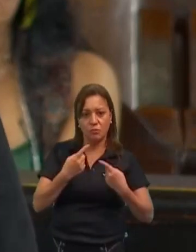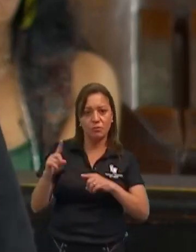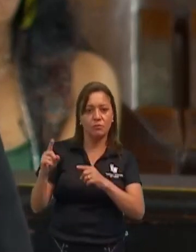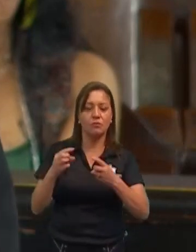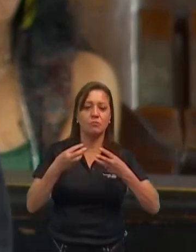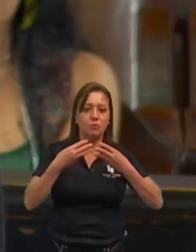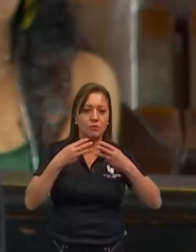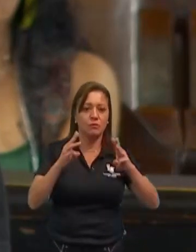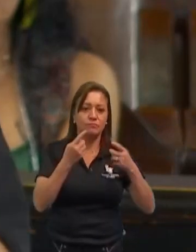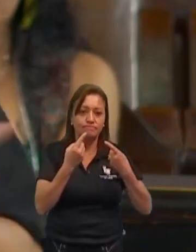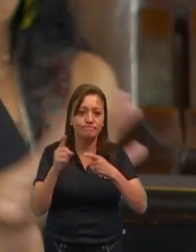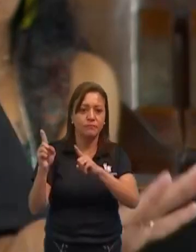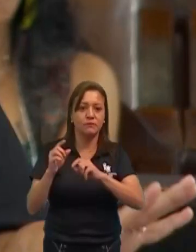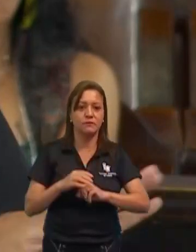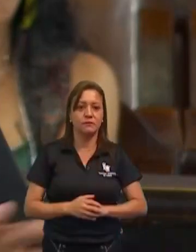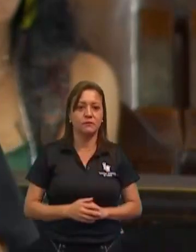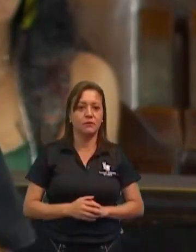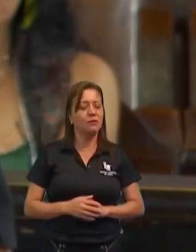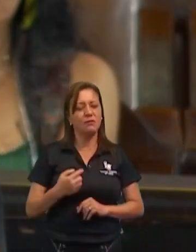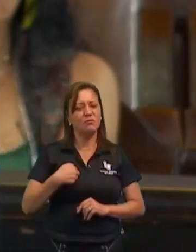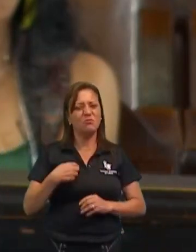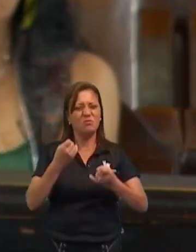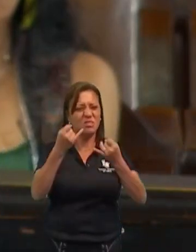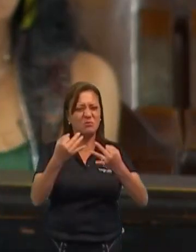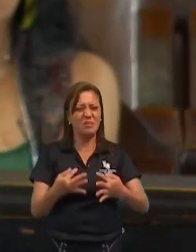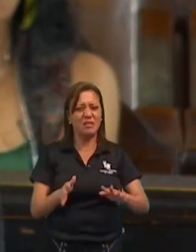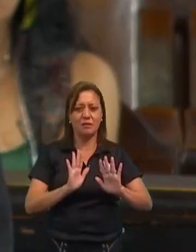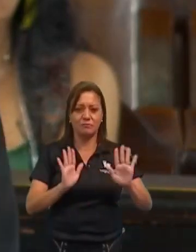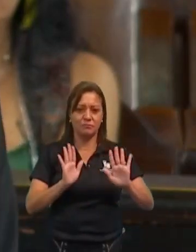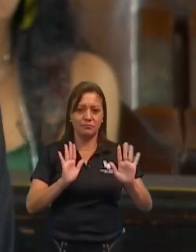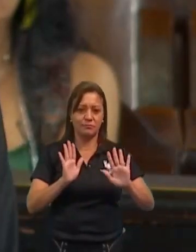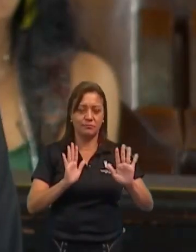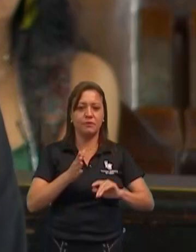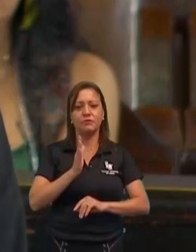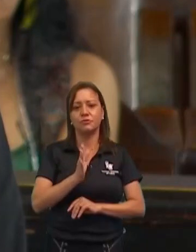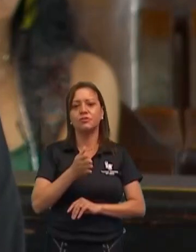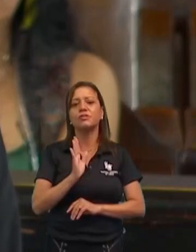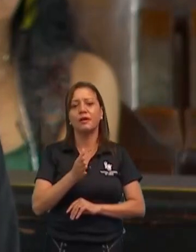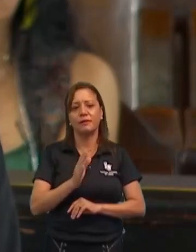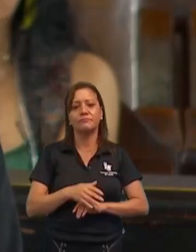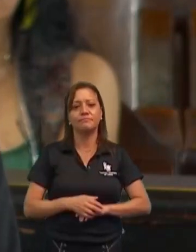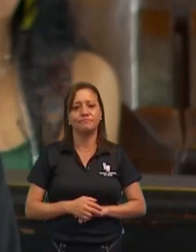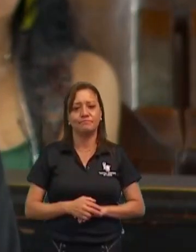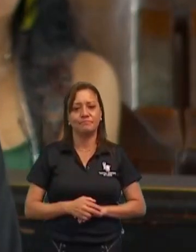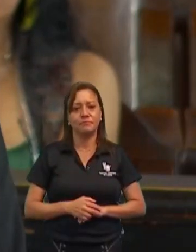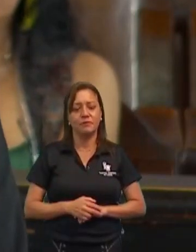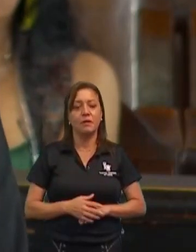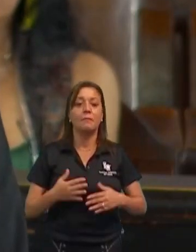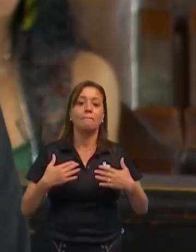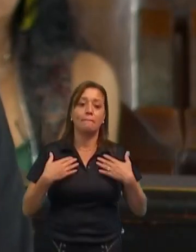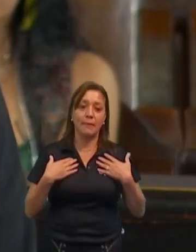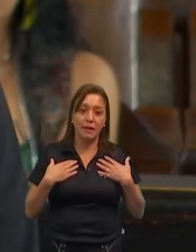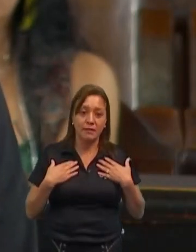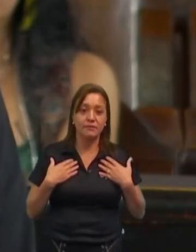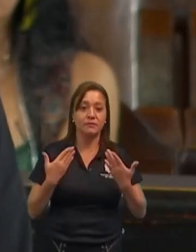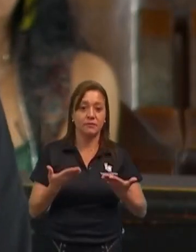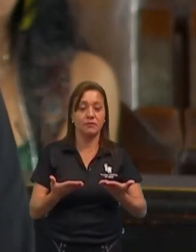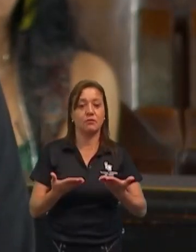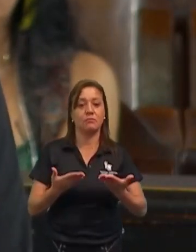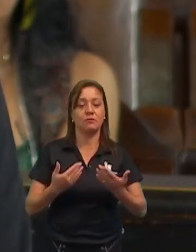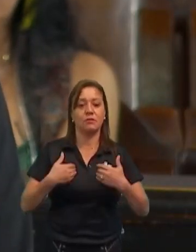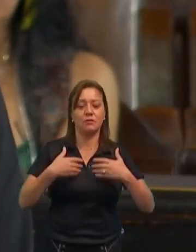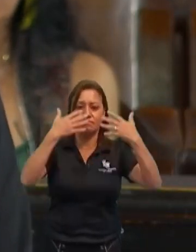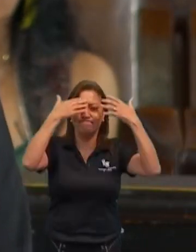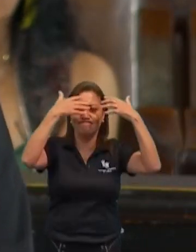contrário a essa moção, então não vou repetir, porque eles já me contemplaram em várias questões, mas eu queria trazer também outras questões para